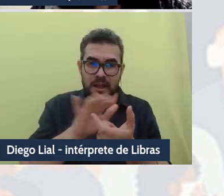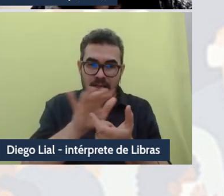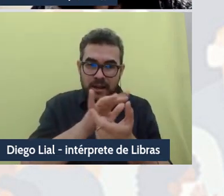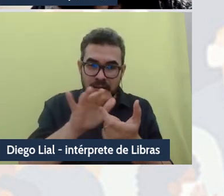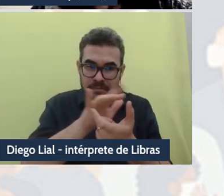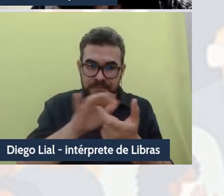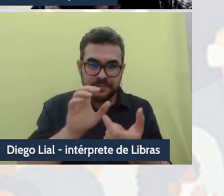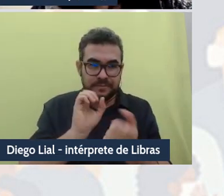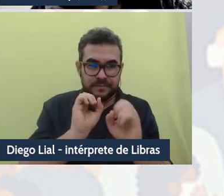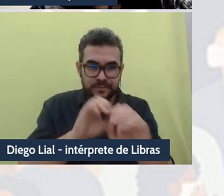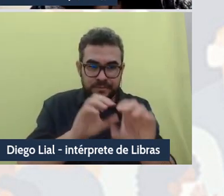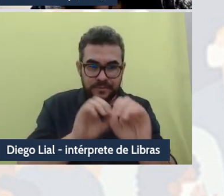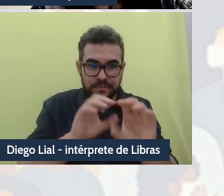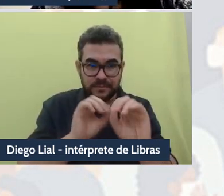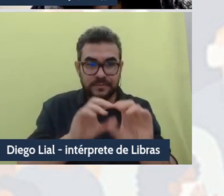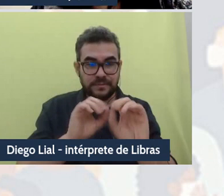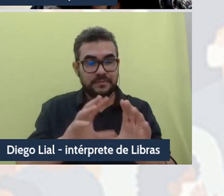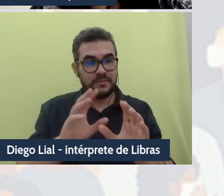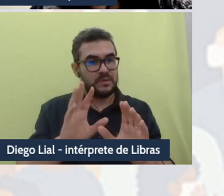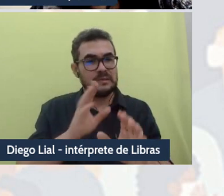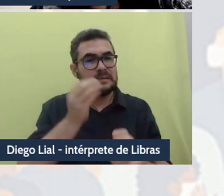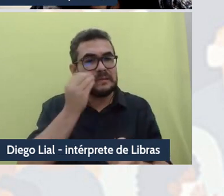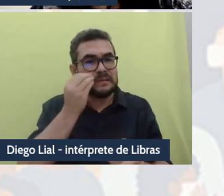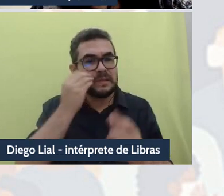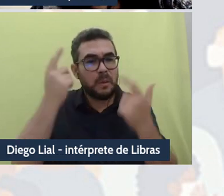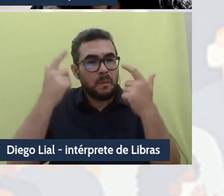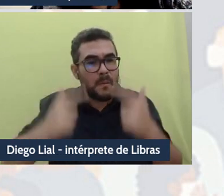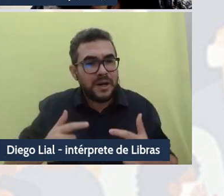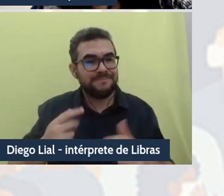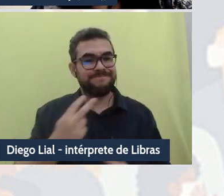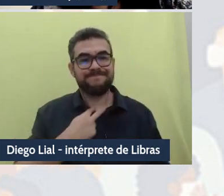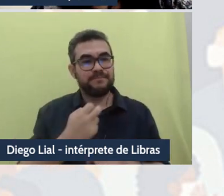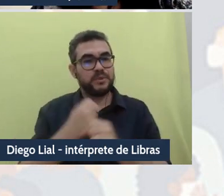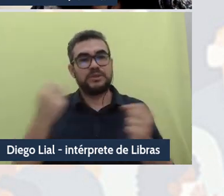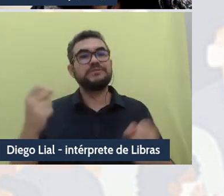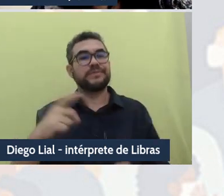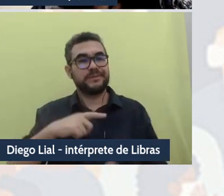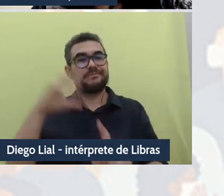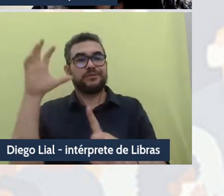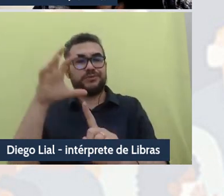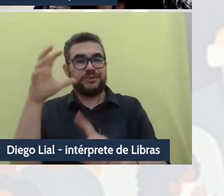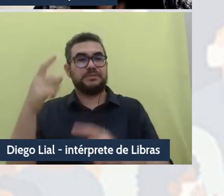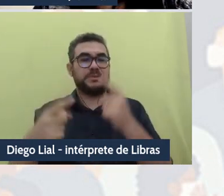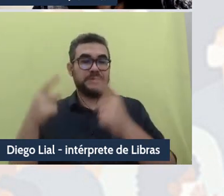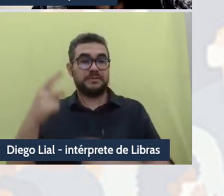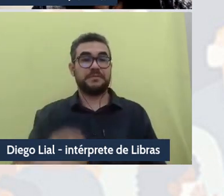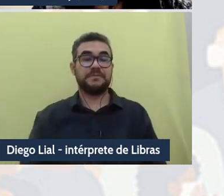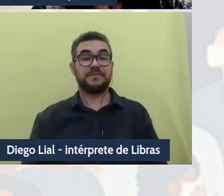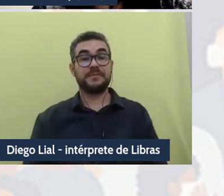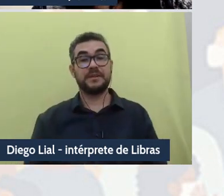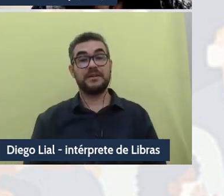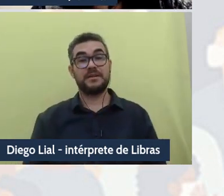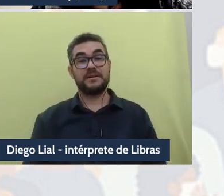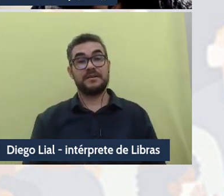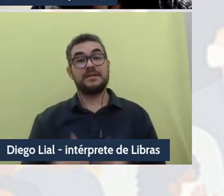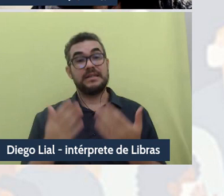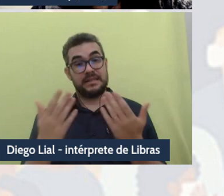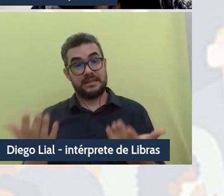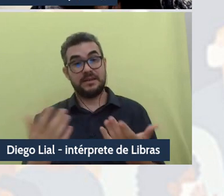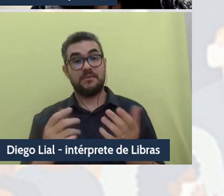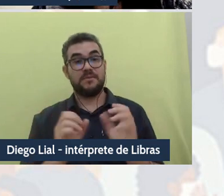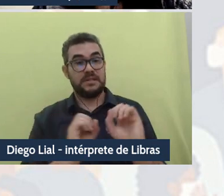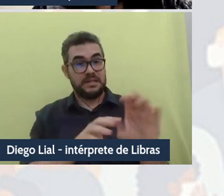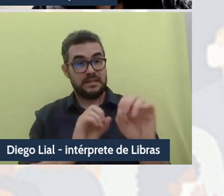inerentemente políticas, né? Portanto, políticas de ensino-aprendizagem, elas não são apenas linguísticas e